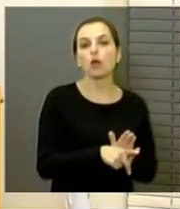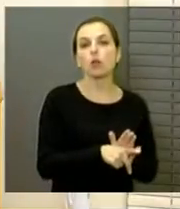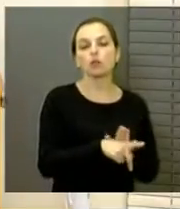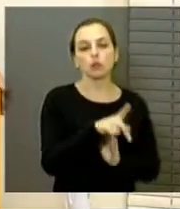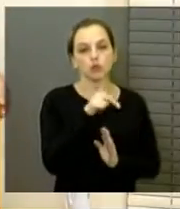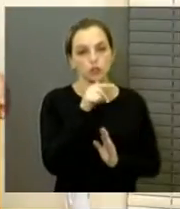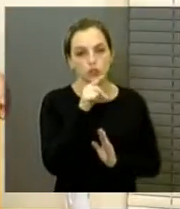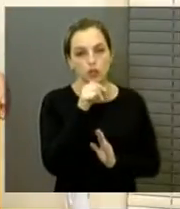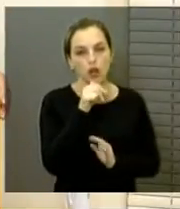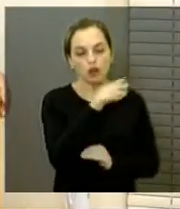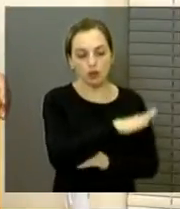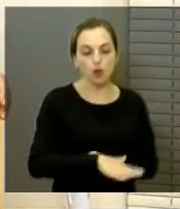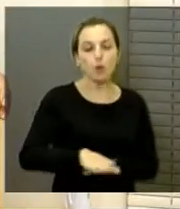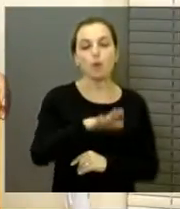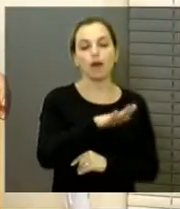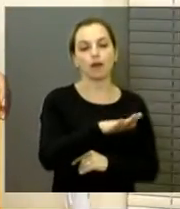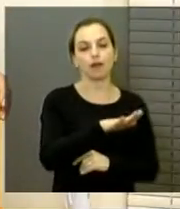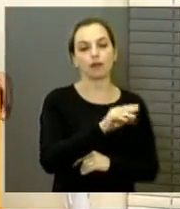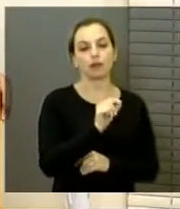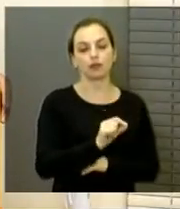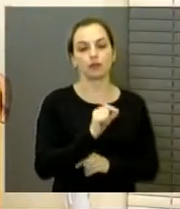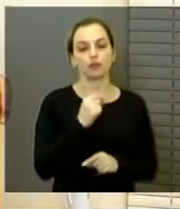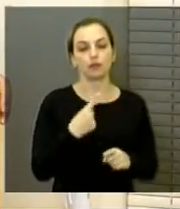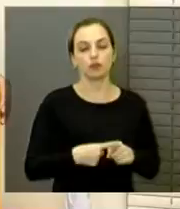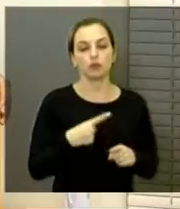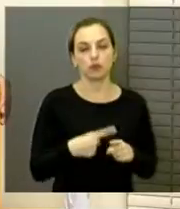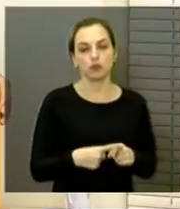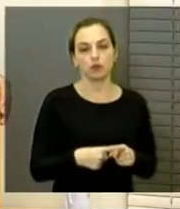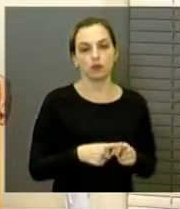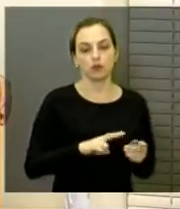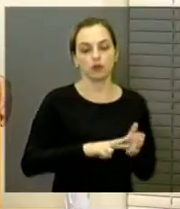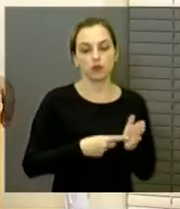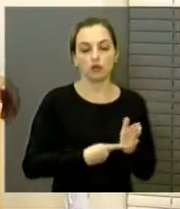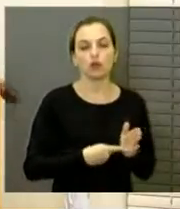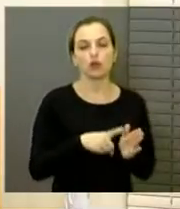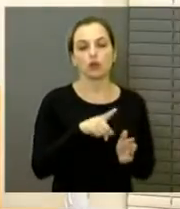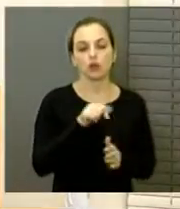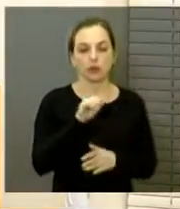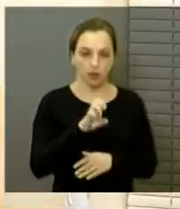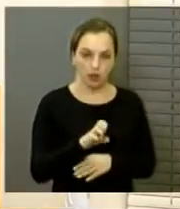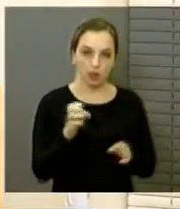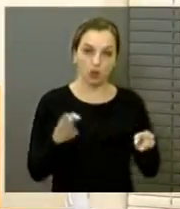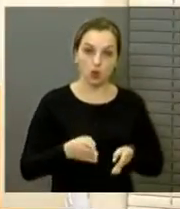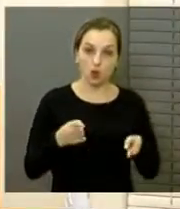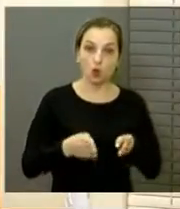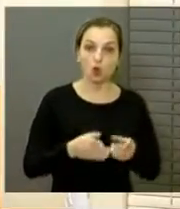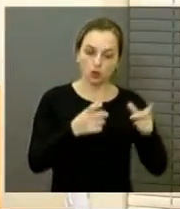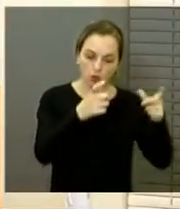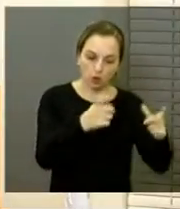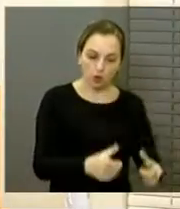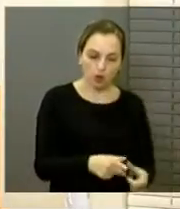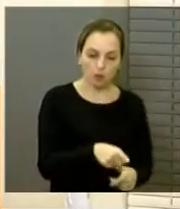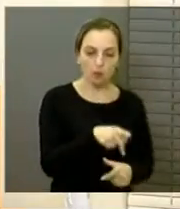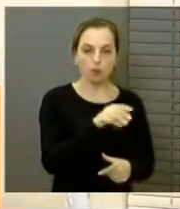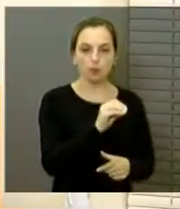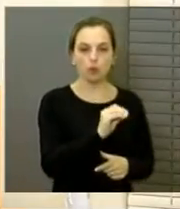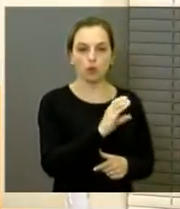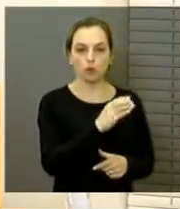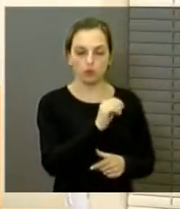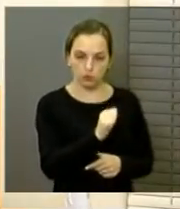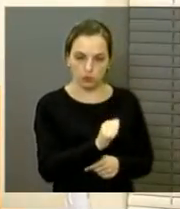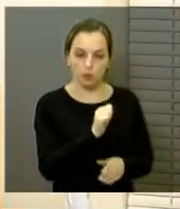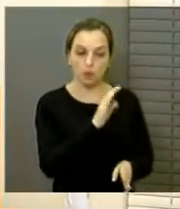adutora naquela região. Ou seja, o DAE hoje, para se fazer um poço naquela região, para atender